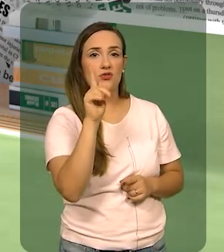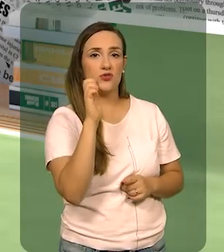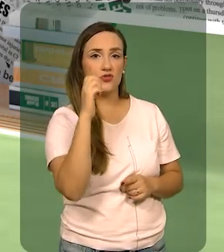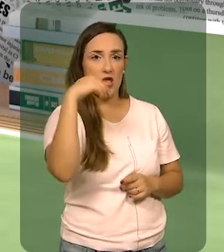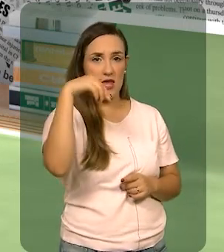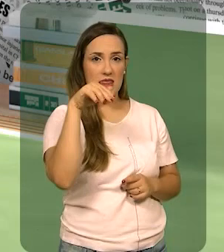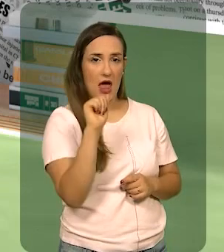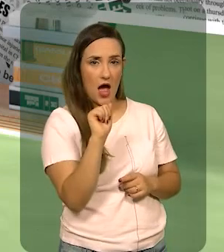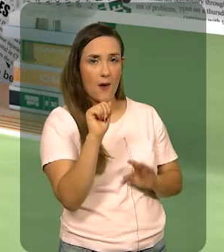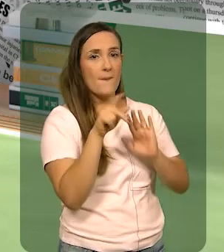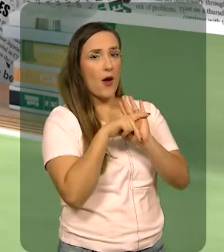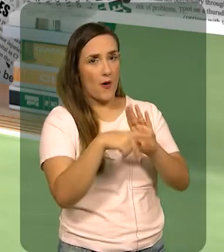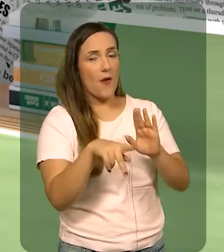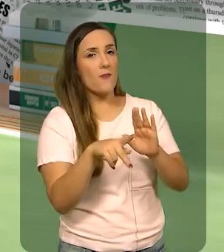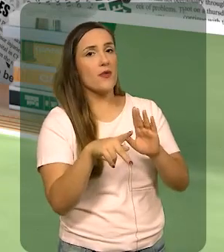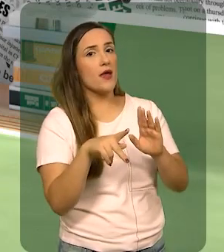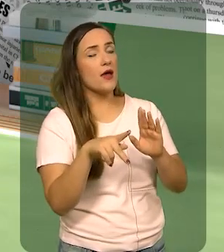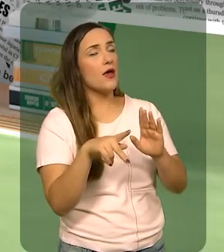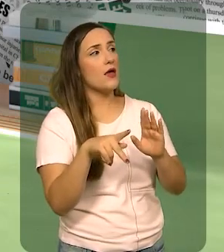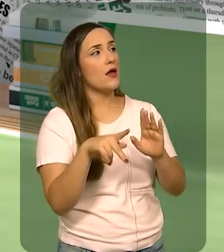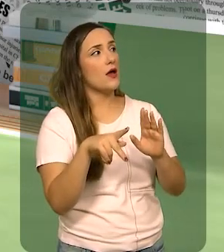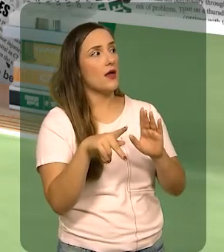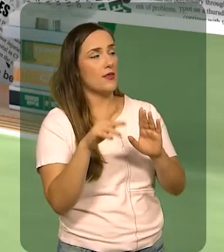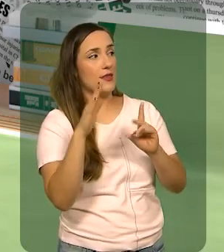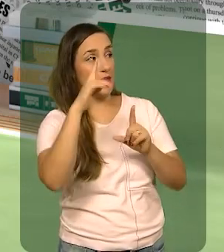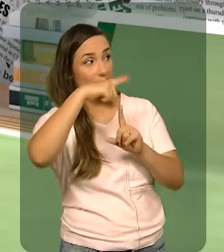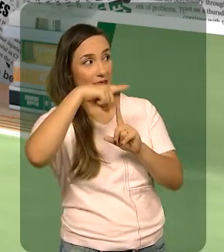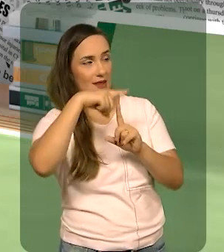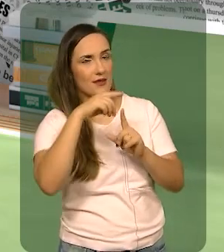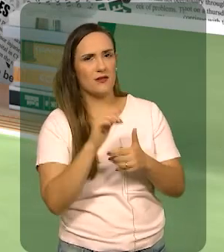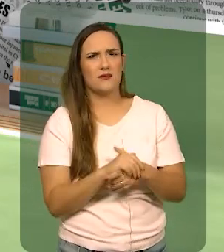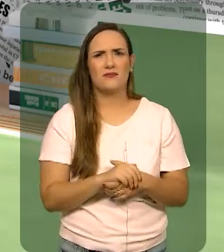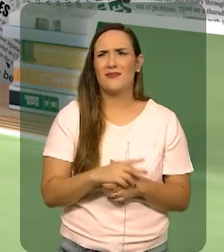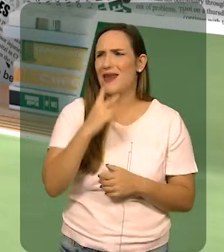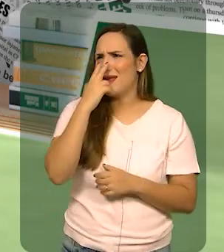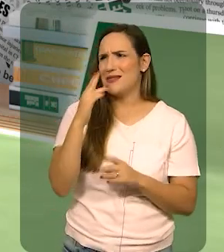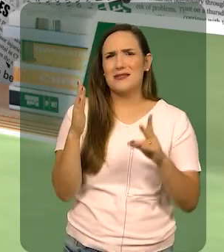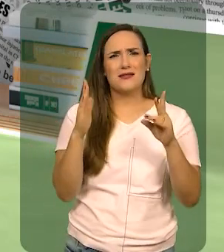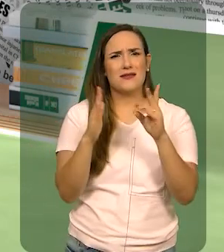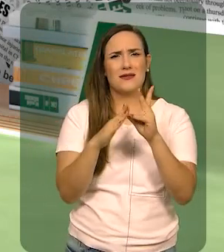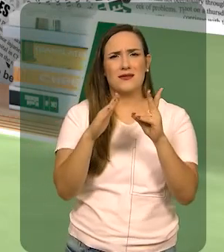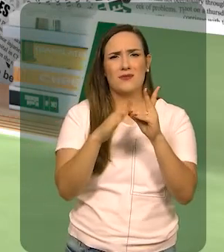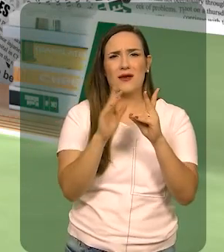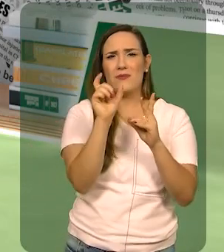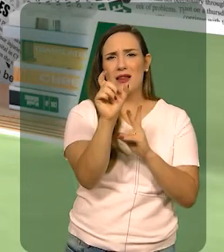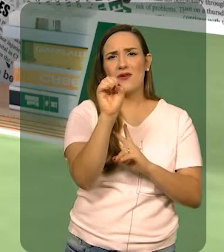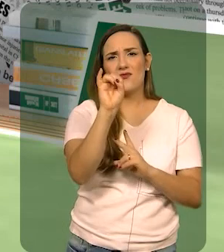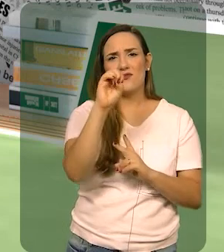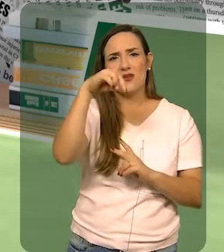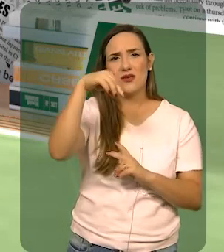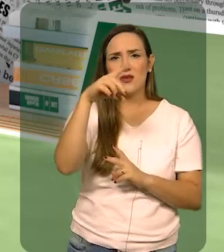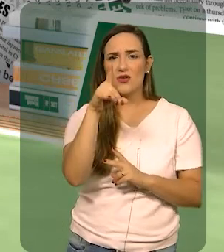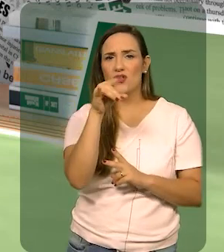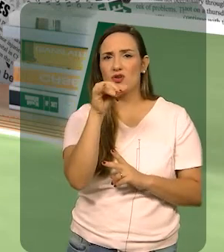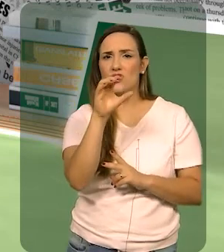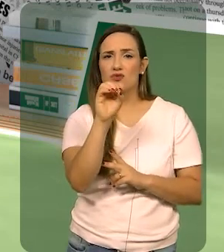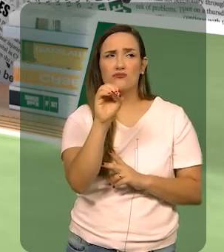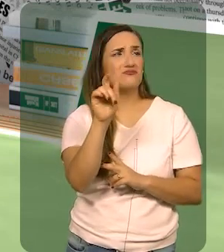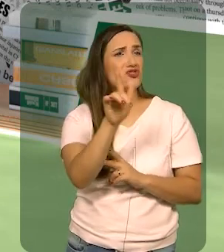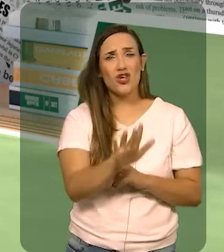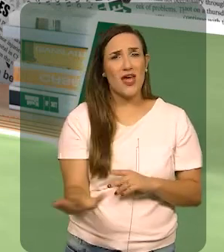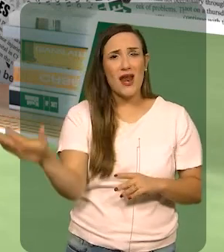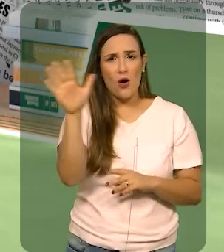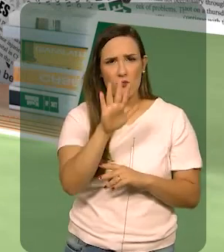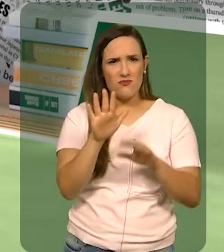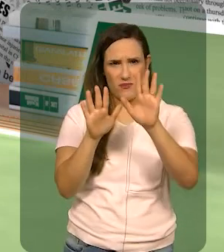sempre busco conversar com as pessoas, porque índio passa aquela questão de generalização, né? De que se eu falar índio,